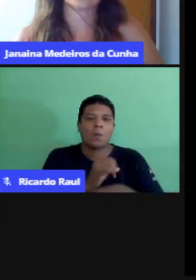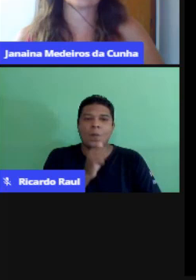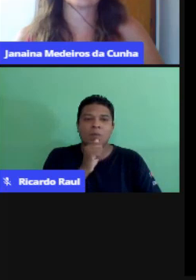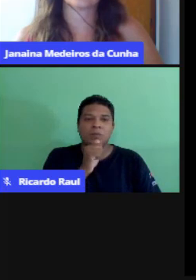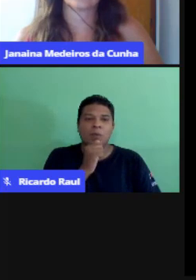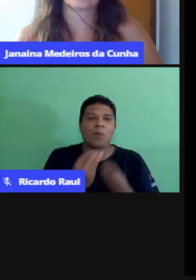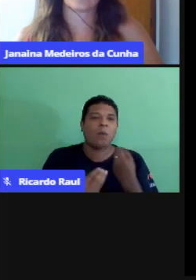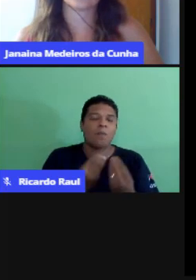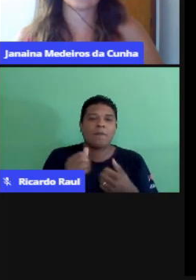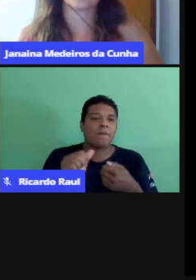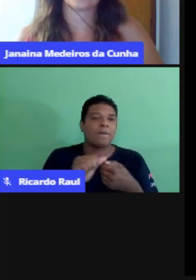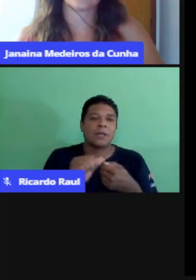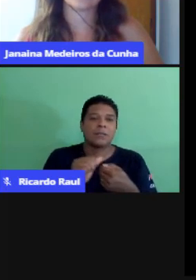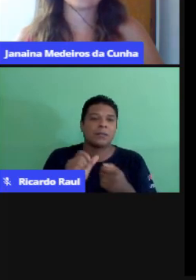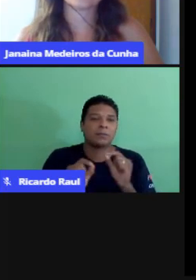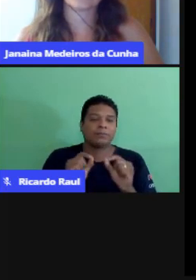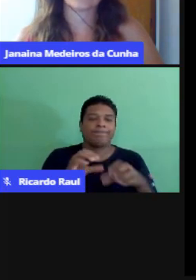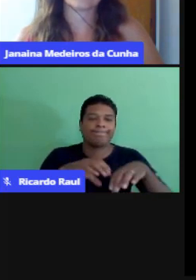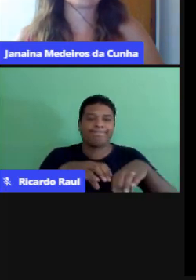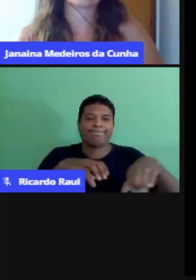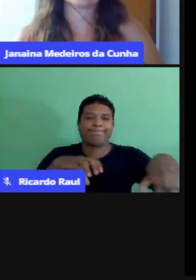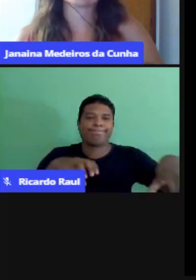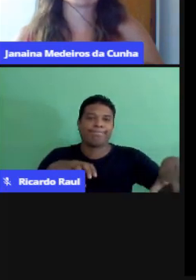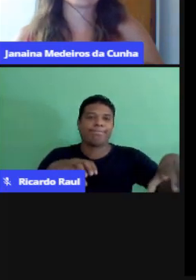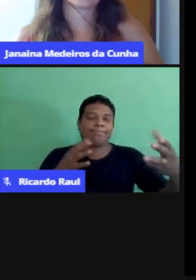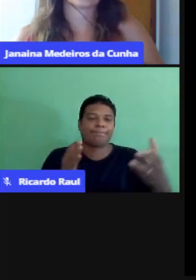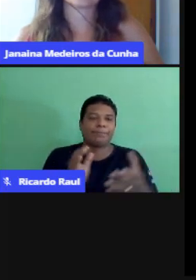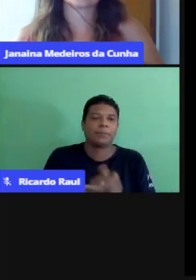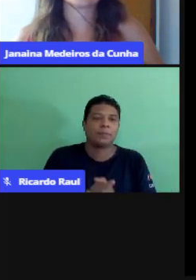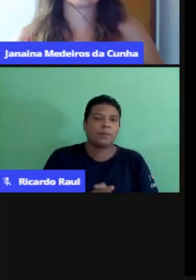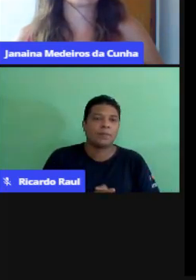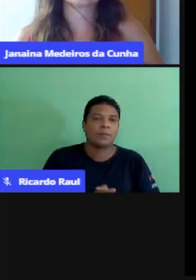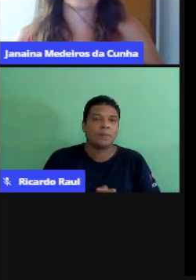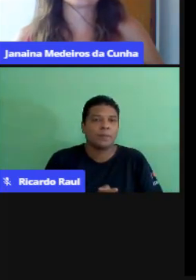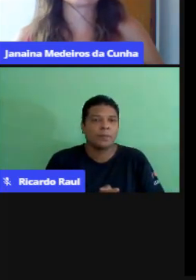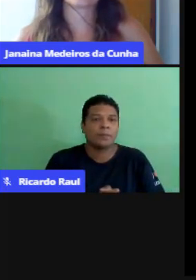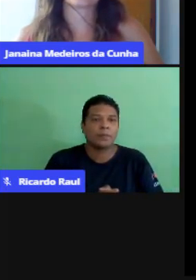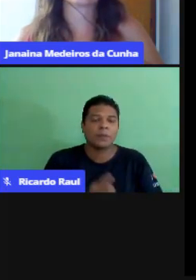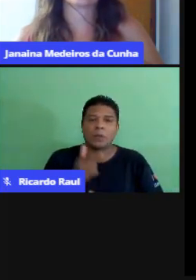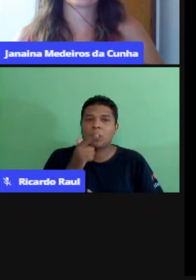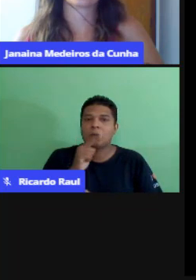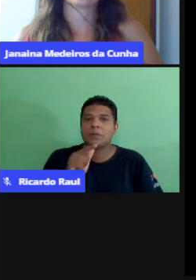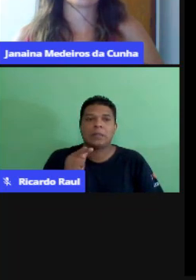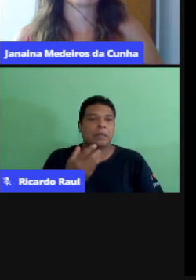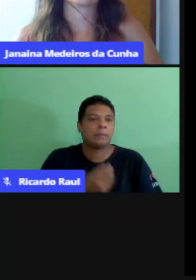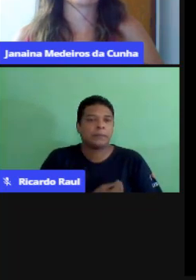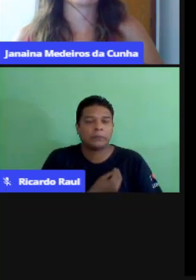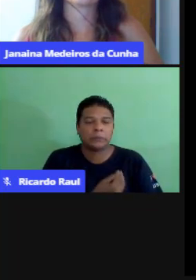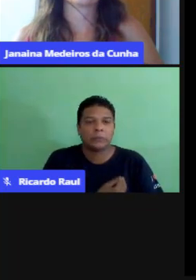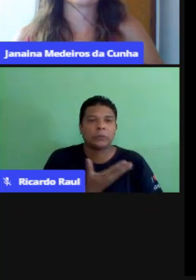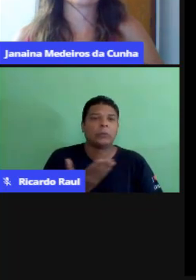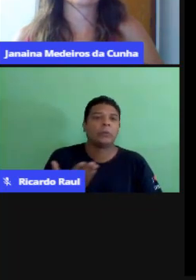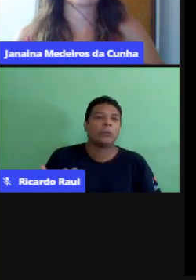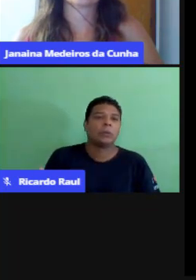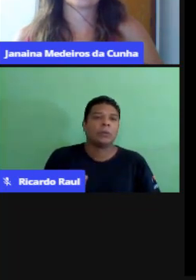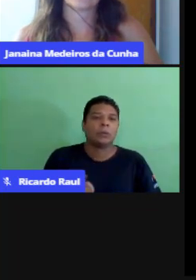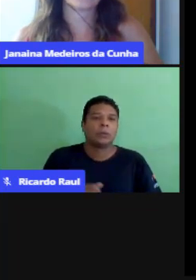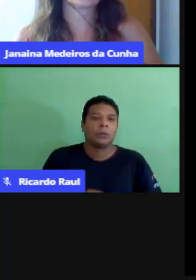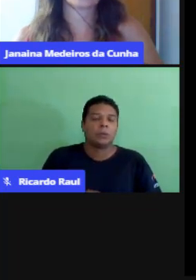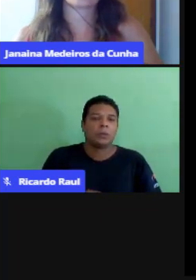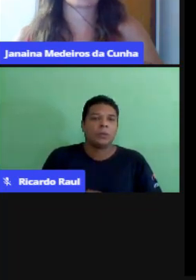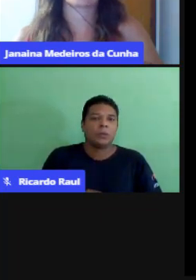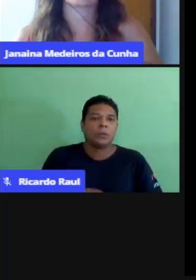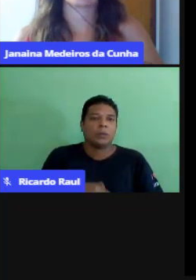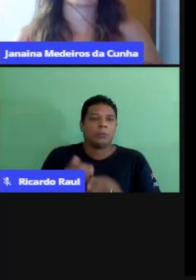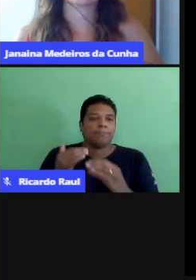esse contato remoto, né? Que não, muitas vezes não consegue participar de um